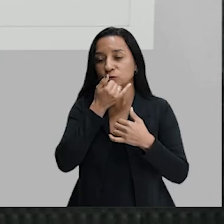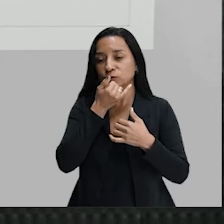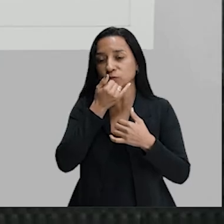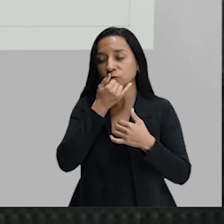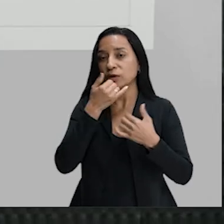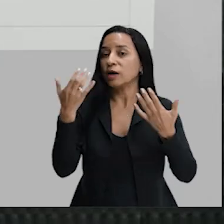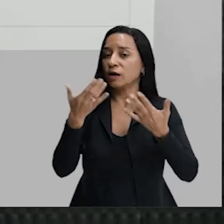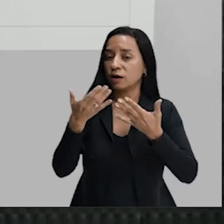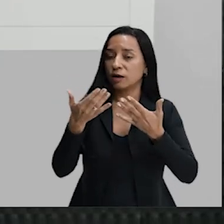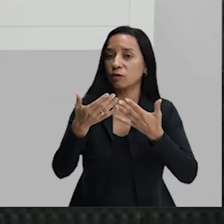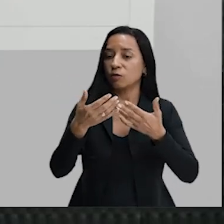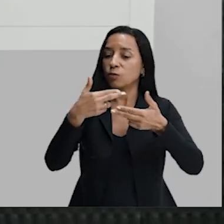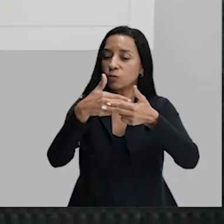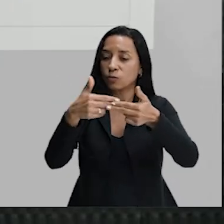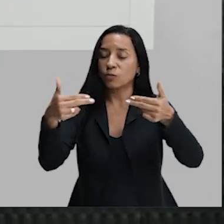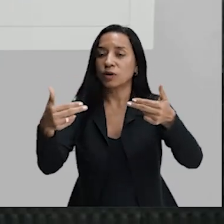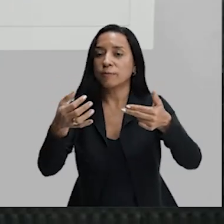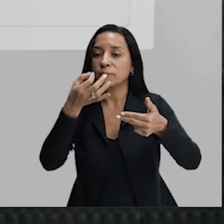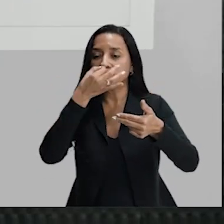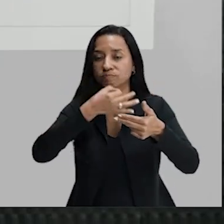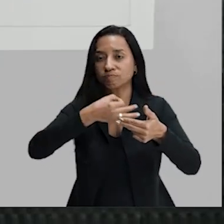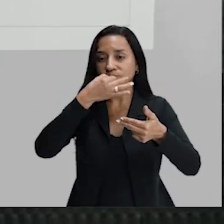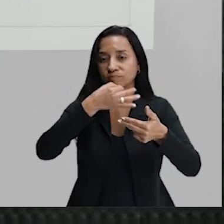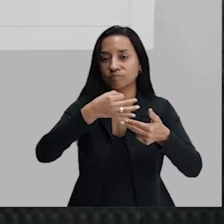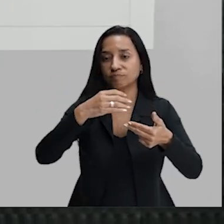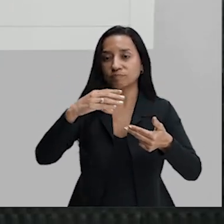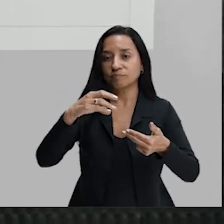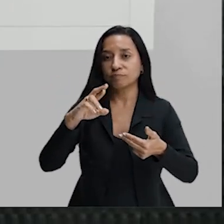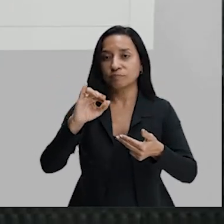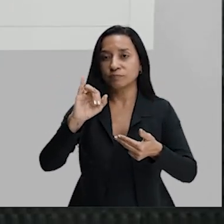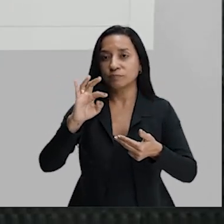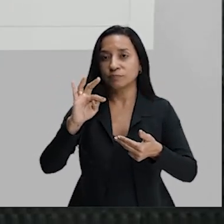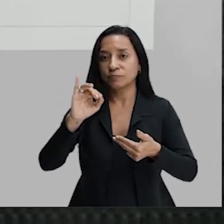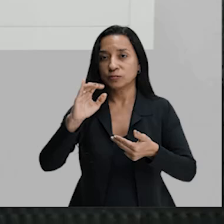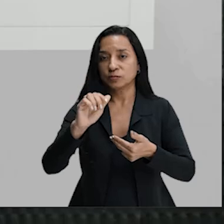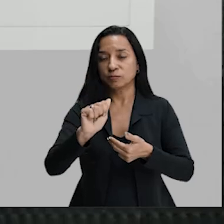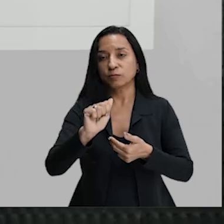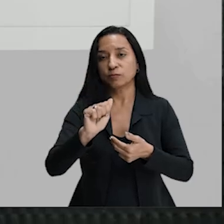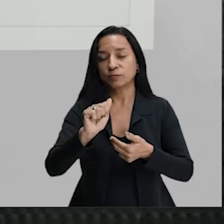lá. Vamos pegar aqui a crítica, certo?